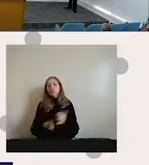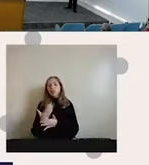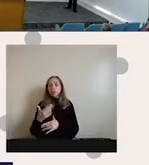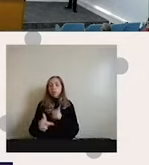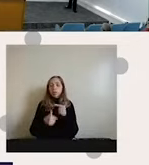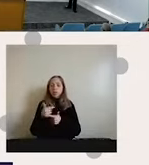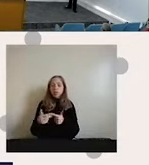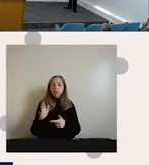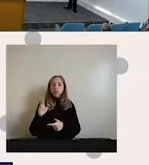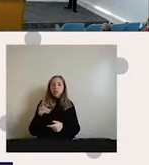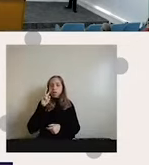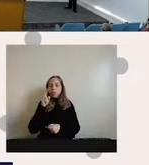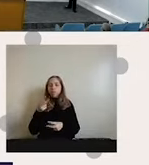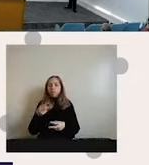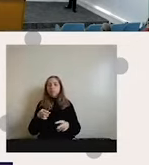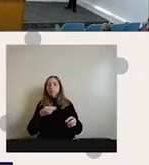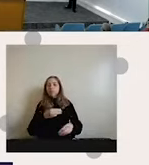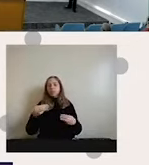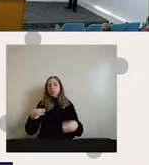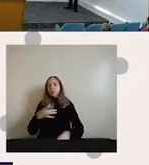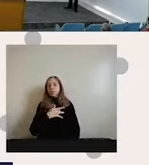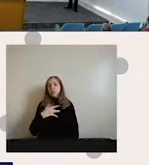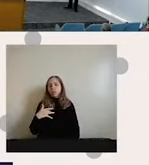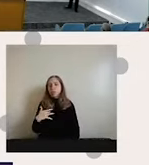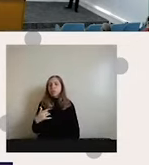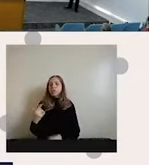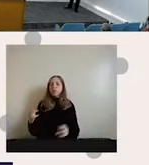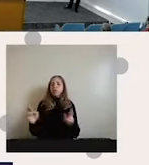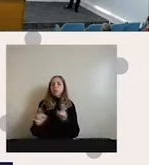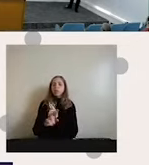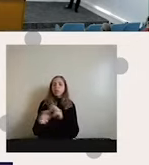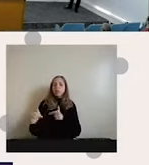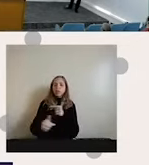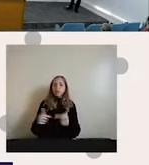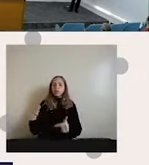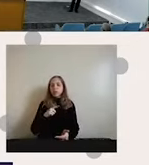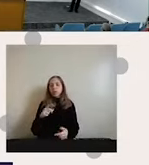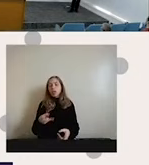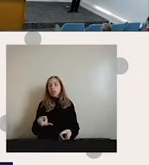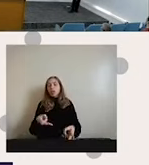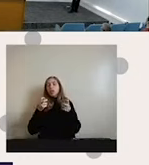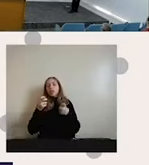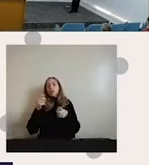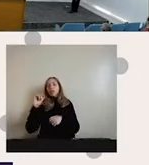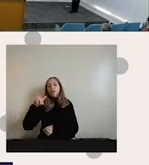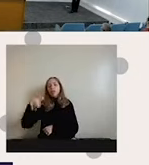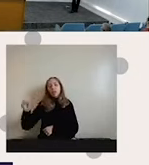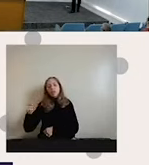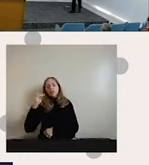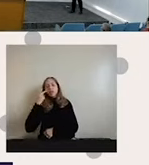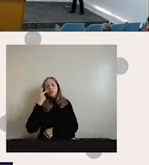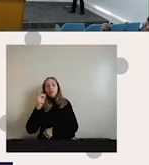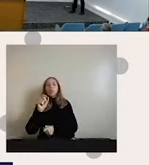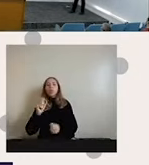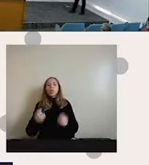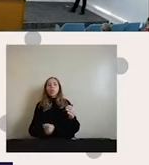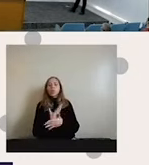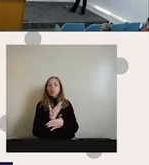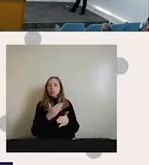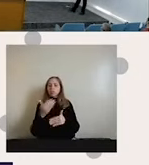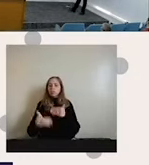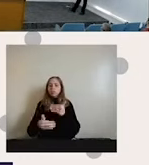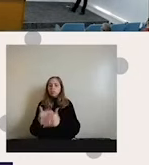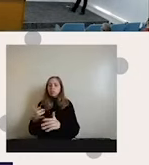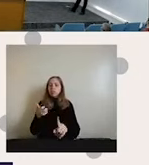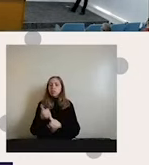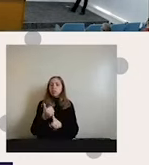como sendo relacionadas ao trabalho, o Ministério da Previdência aproveitaria isso para configurar os benefícios como acidentários, né? E aí, só para exemplificar